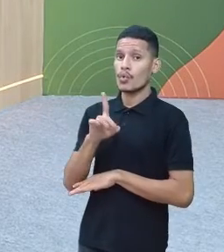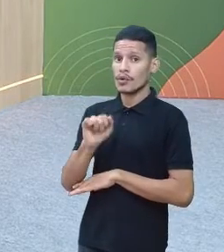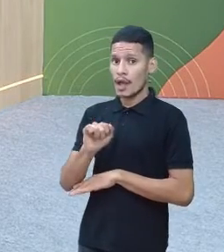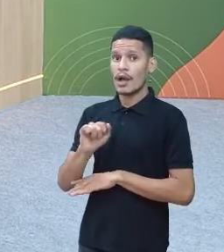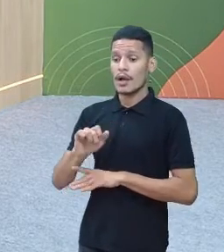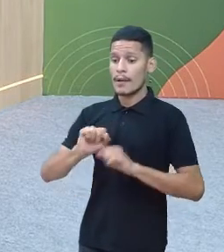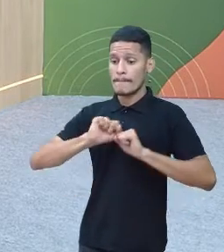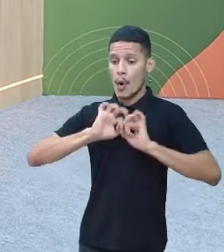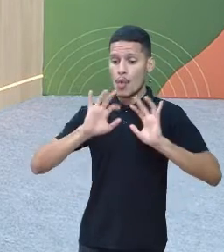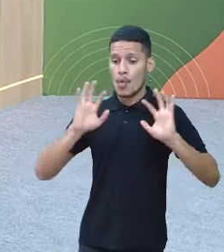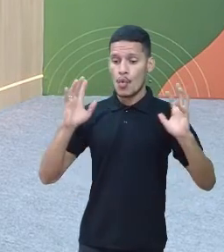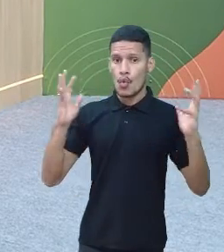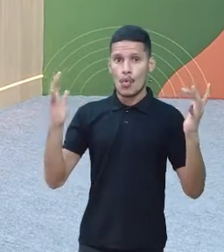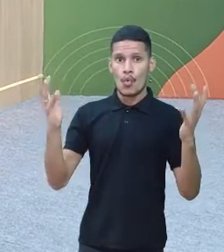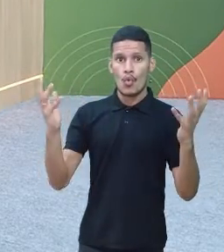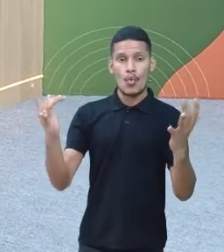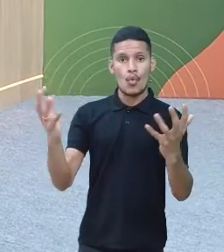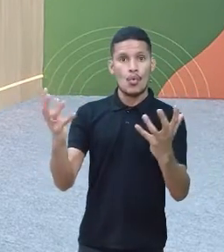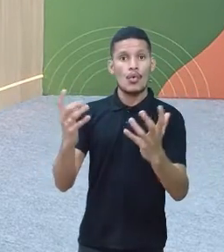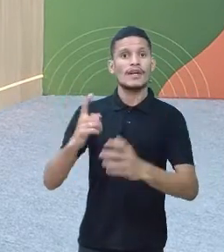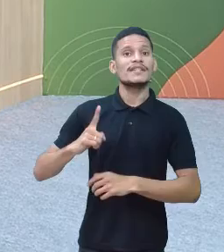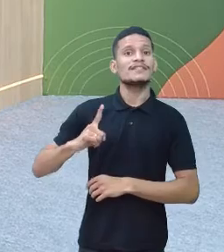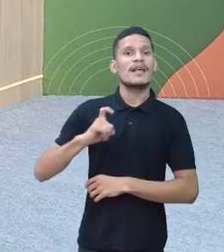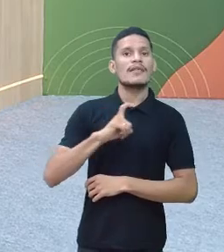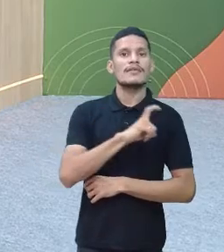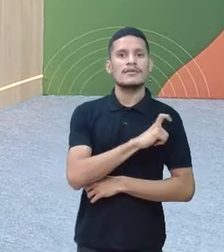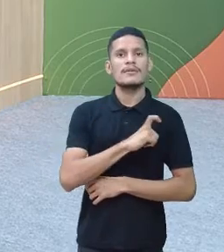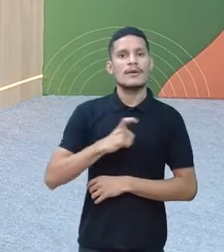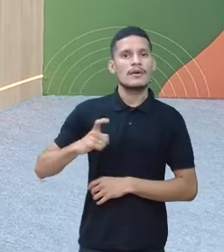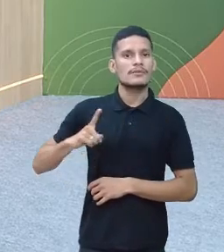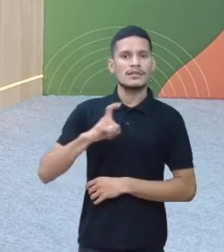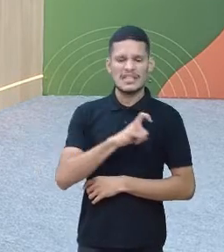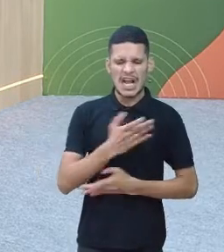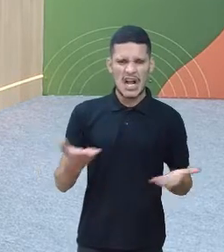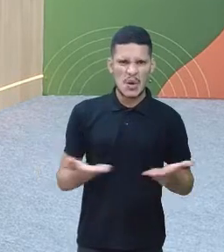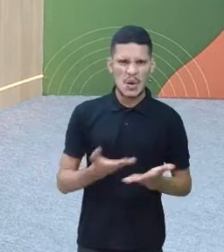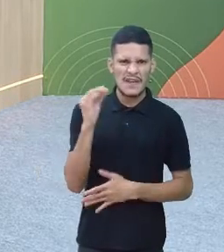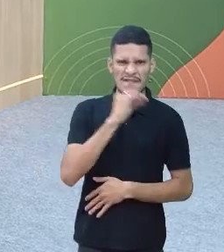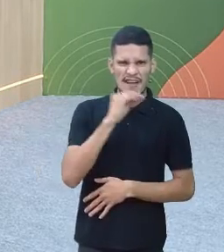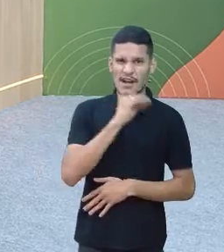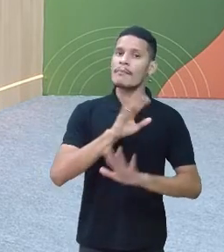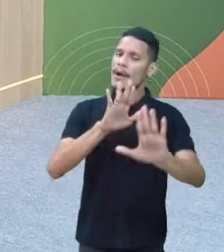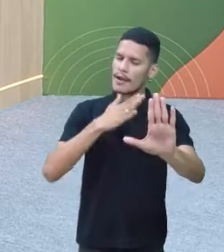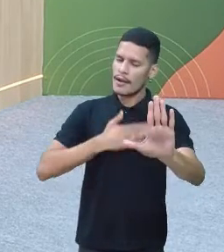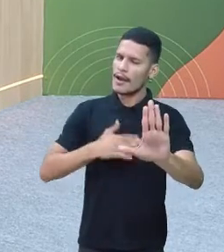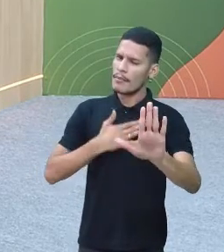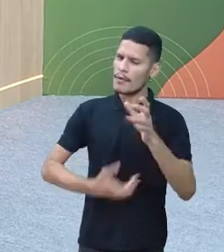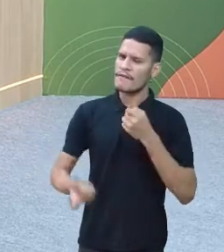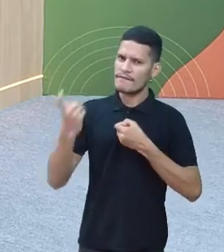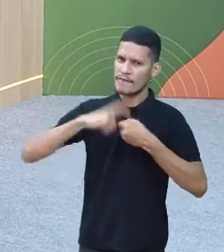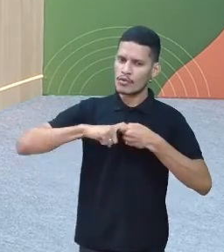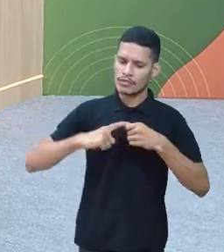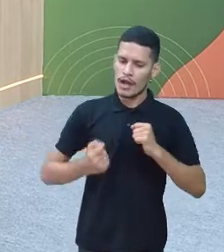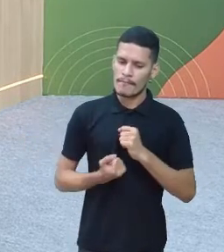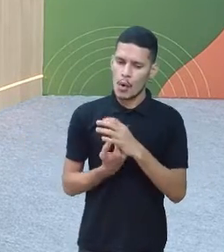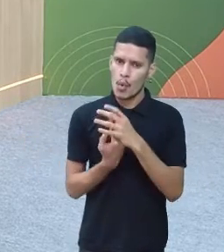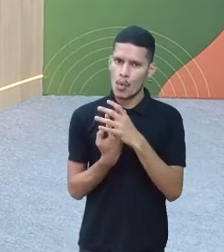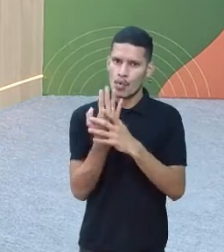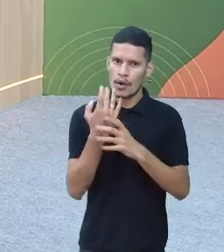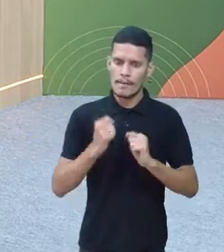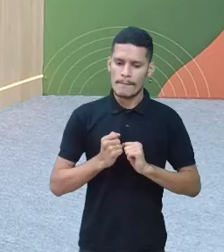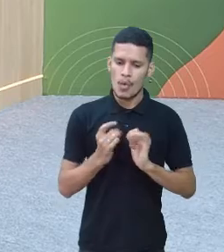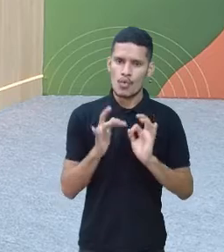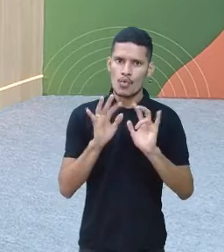o Santinha, nessa situação agora, tá meio paia, né? Mas calma que a gente vai voltar a ressurgir das cinzas aí,